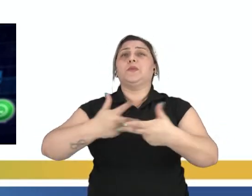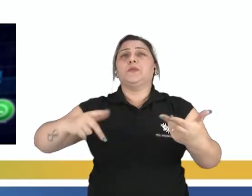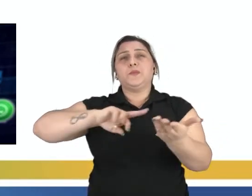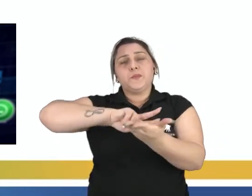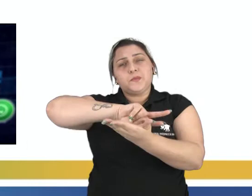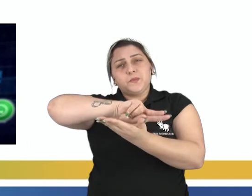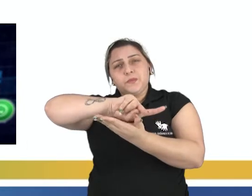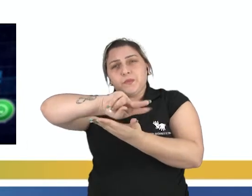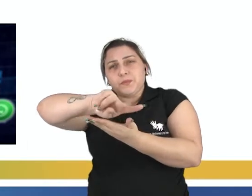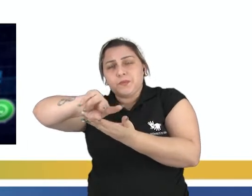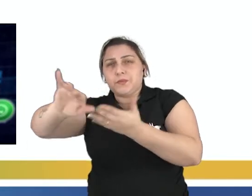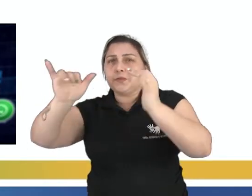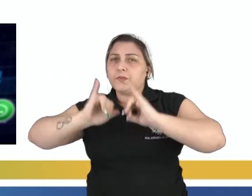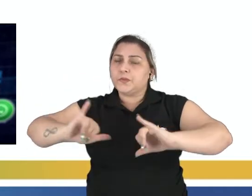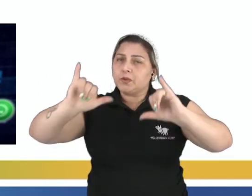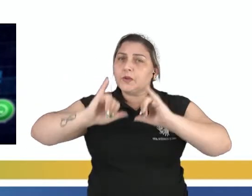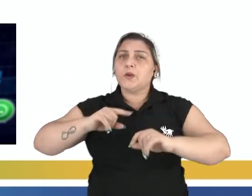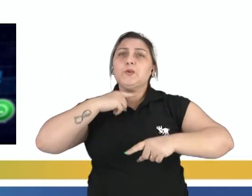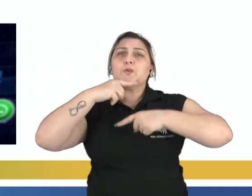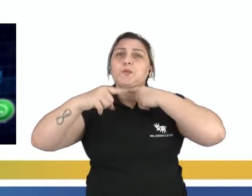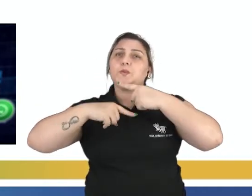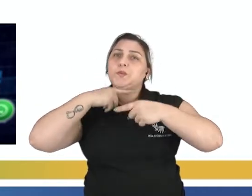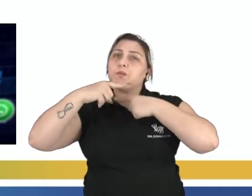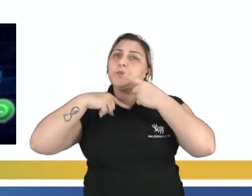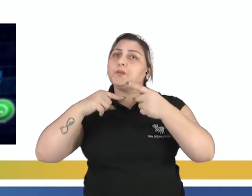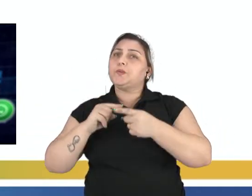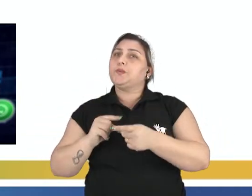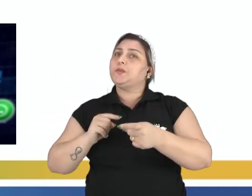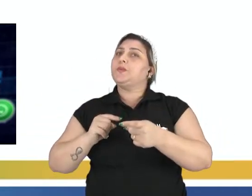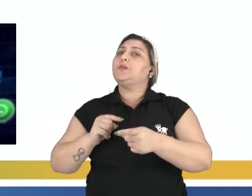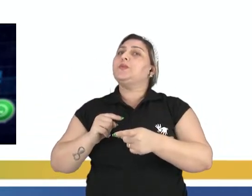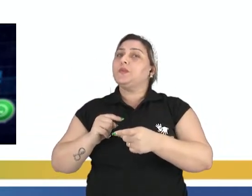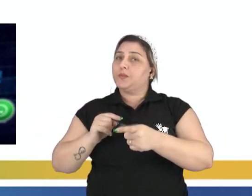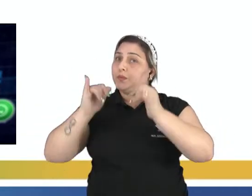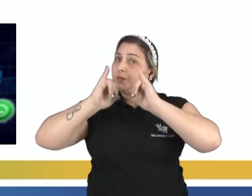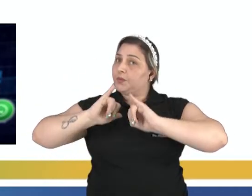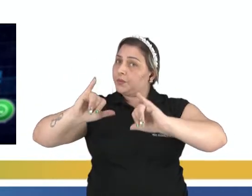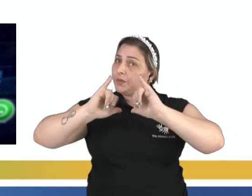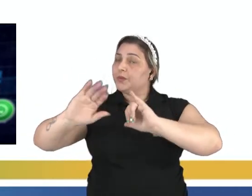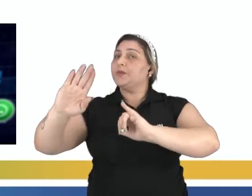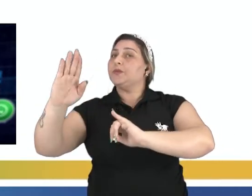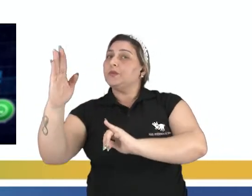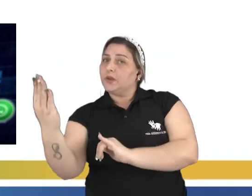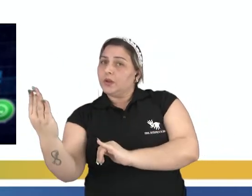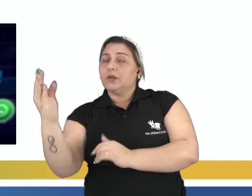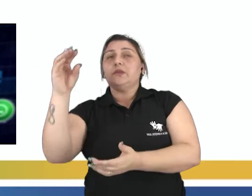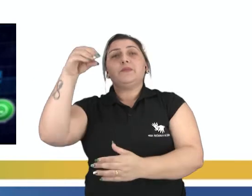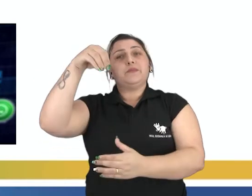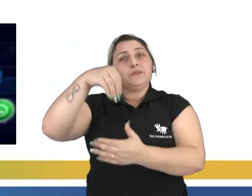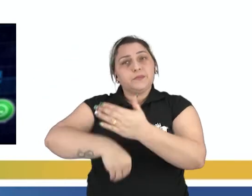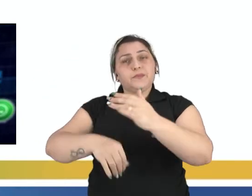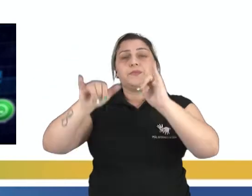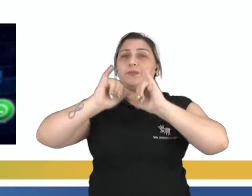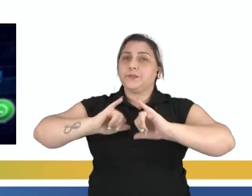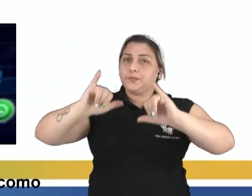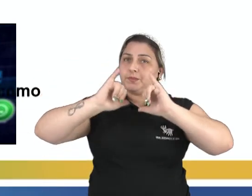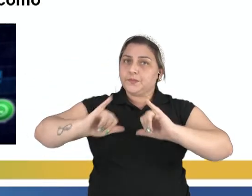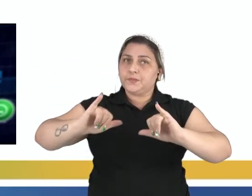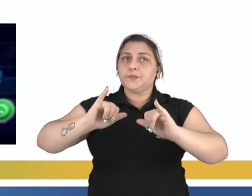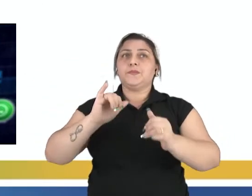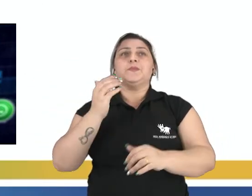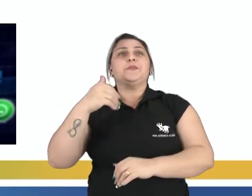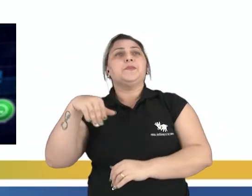uma grande quantidade de informações duvidosas e de notícias falsas. Isso é um fato presente ali dentro daquela notícia, tá?